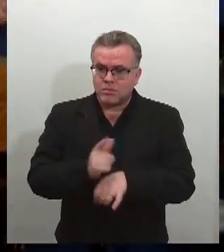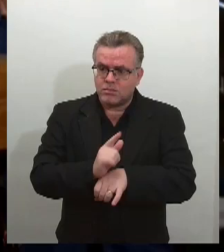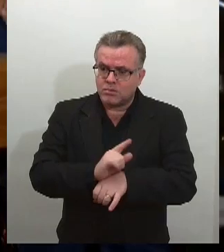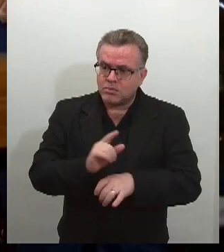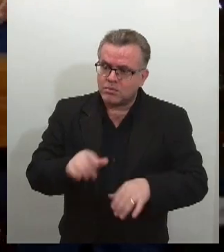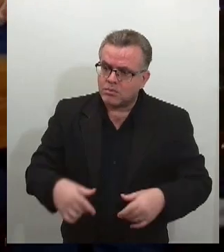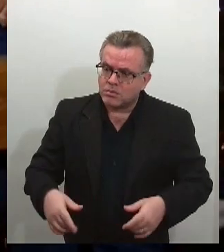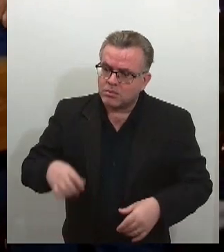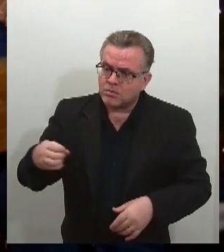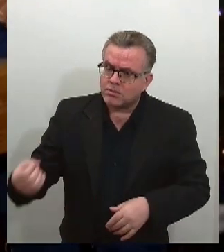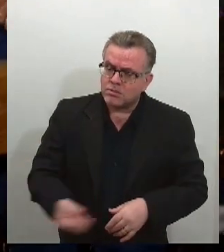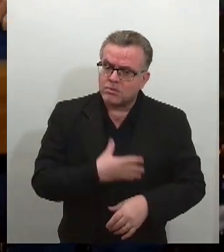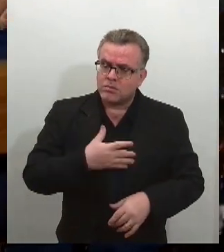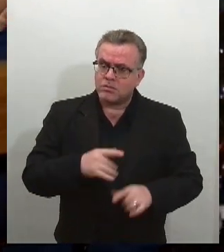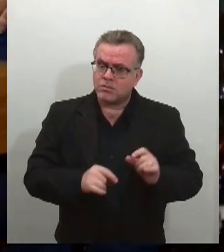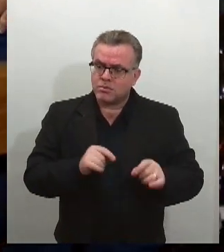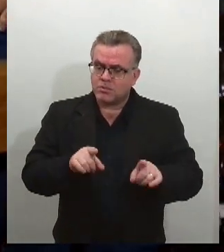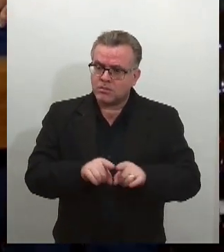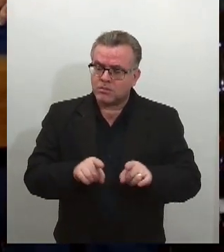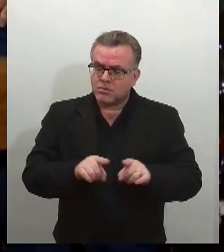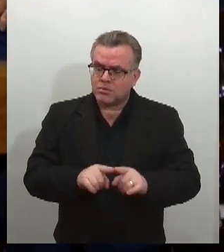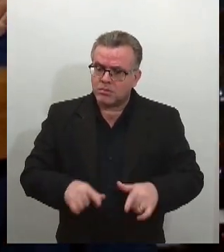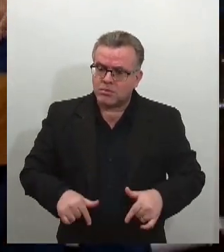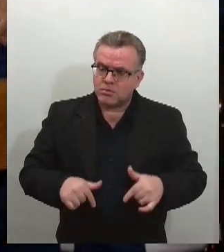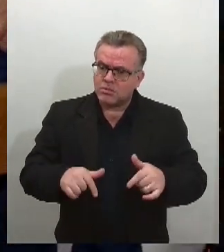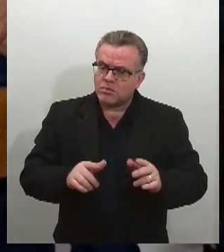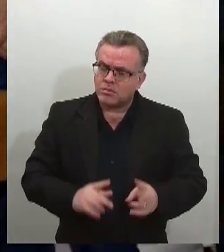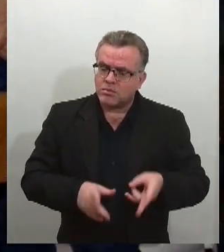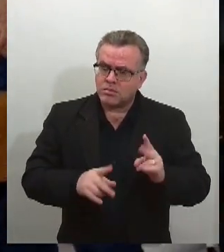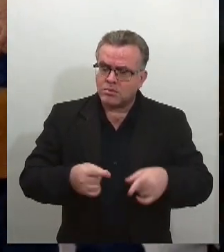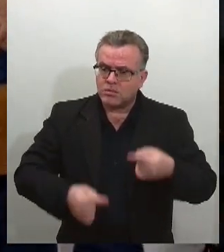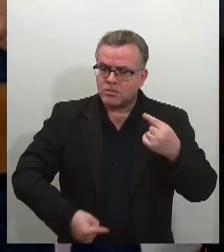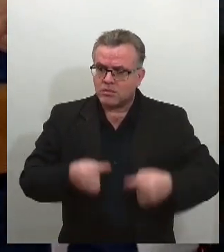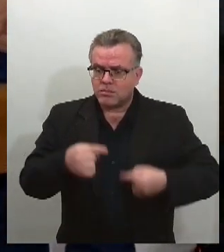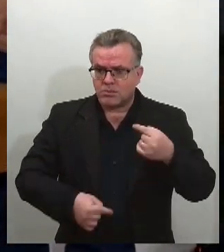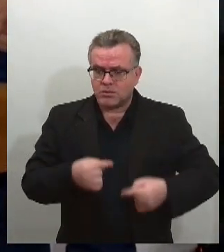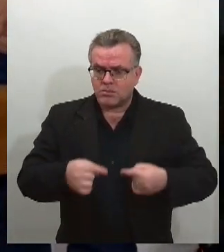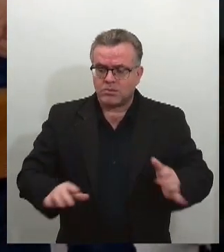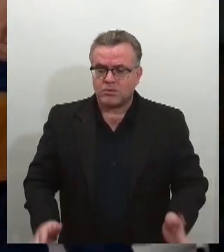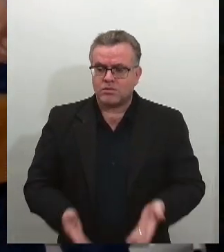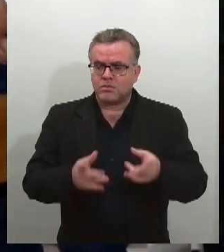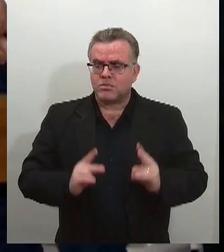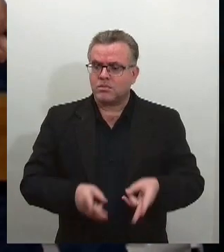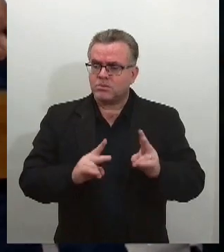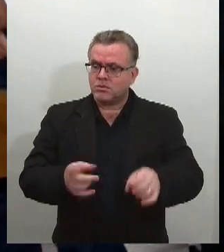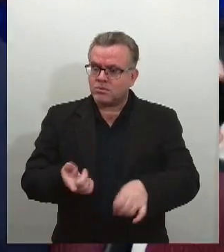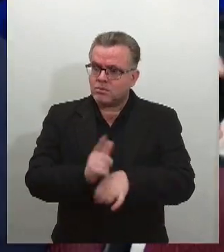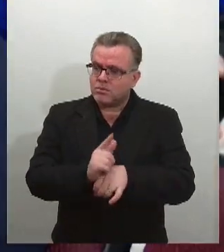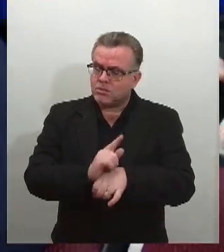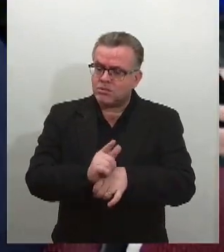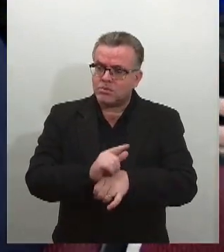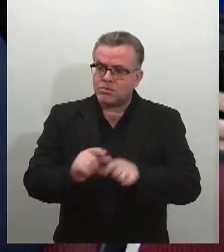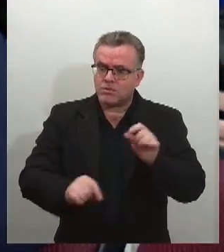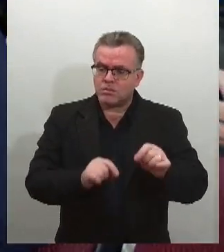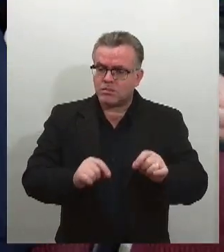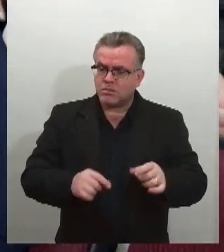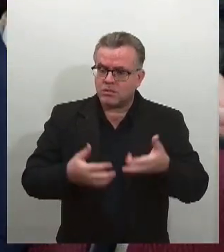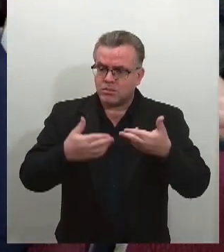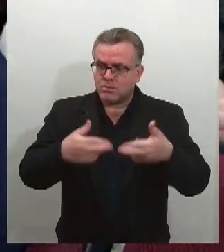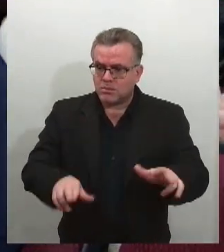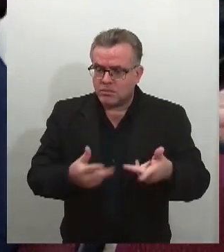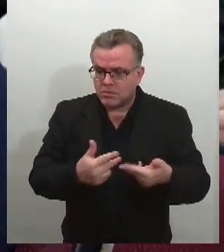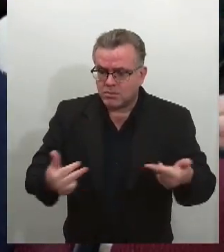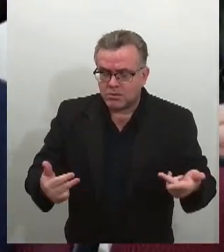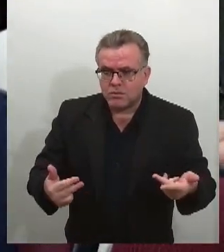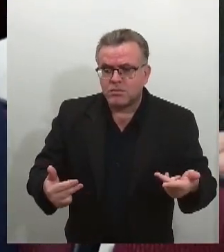gestão pública e seus desafios foram discutidos, incentivando gestores governamentais a buscar soluções criativas e